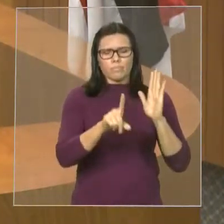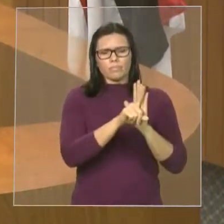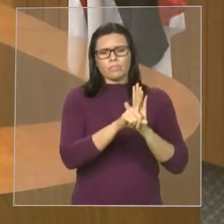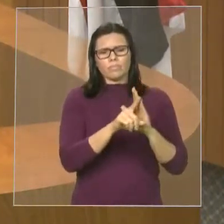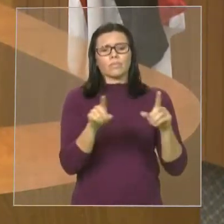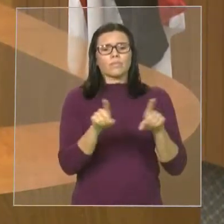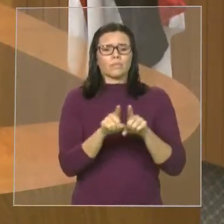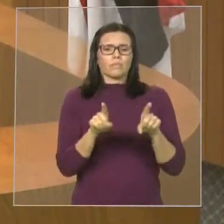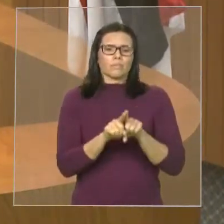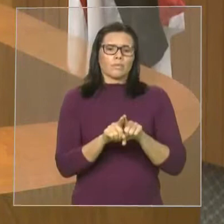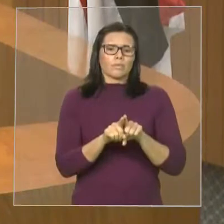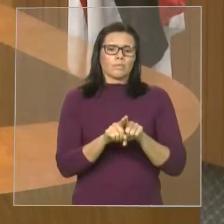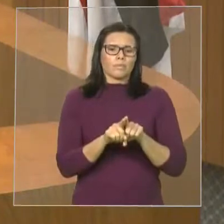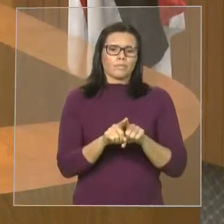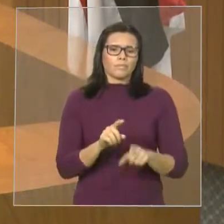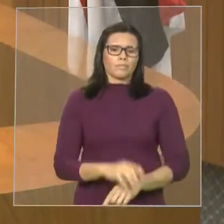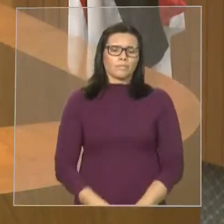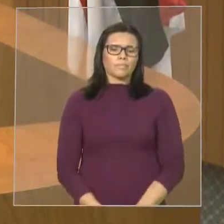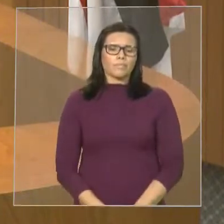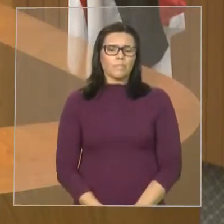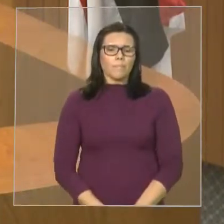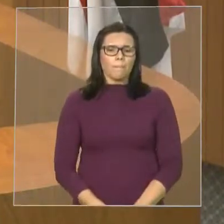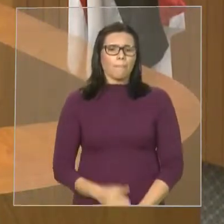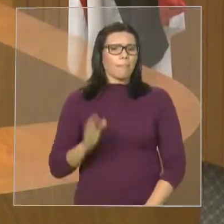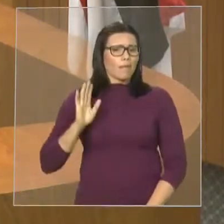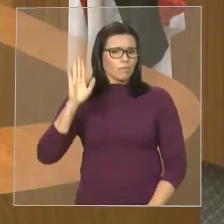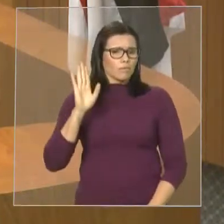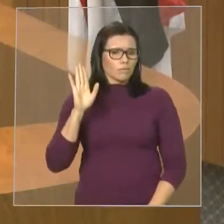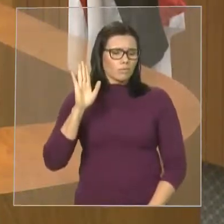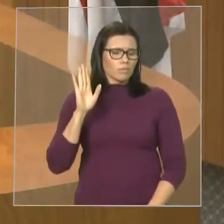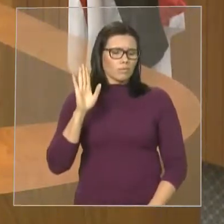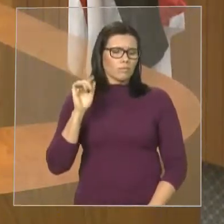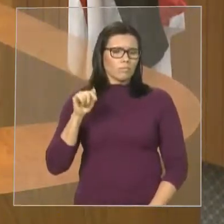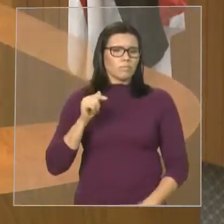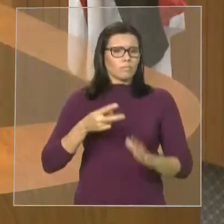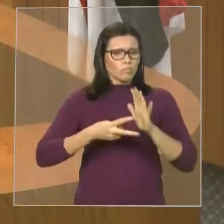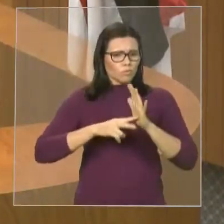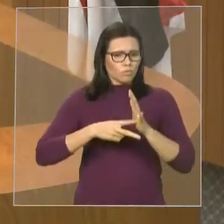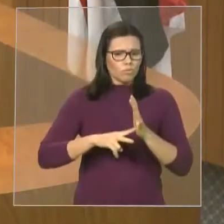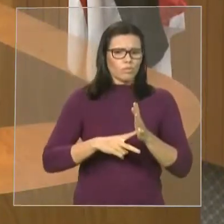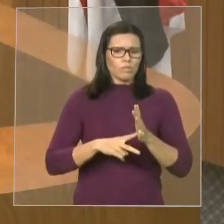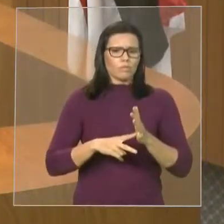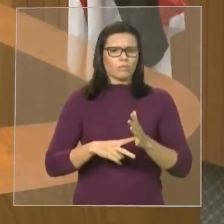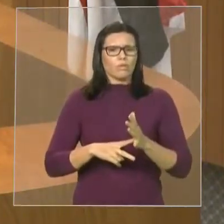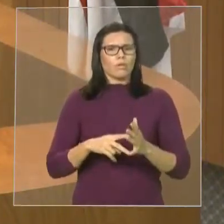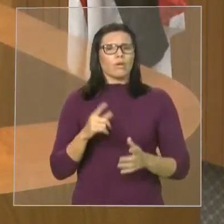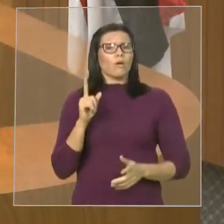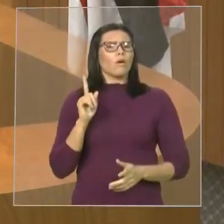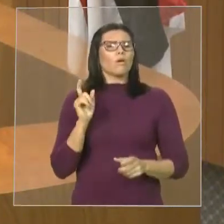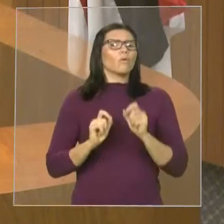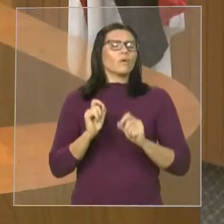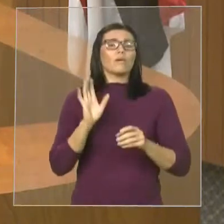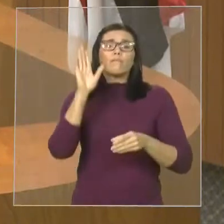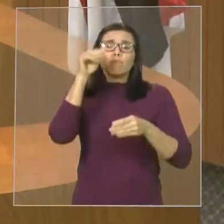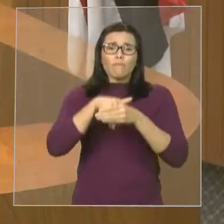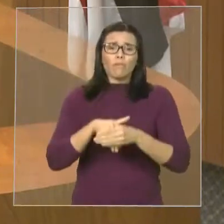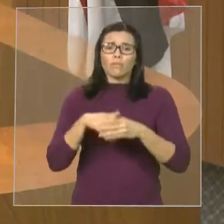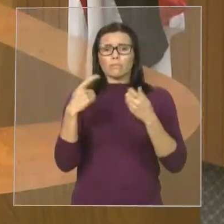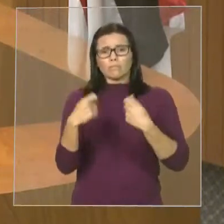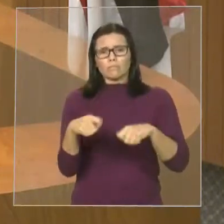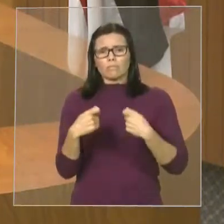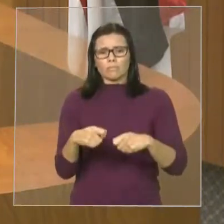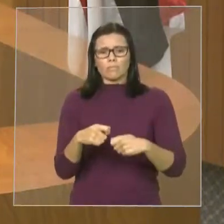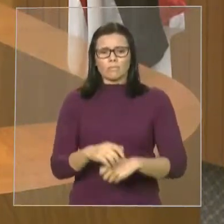entidades sindicais seja feita de forma direta. Está aqui o Cleinaldo, que é presidente do Sindicep, e sabe